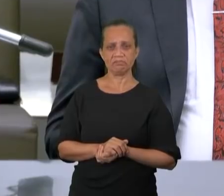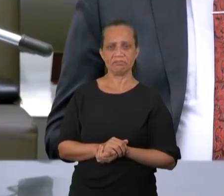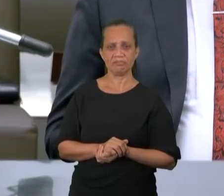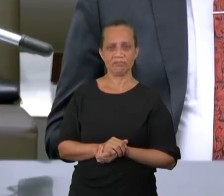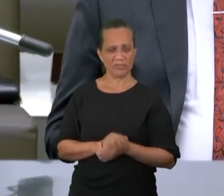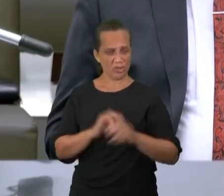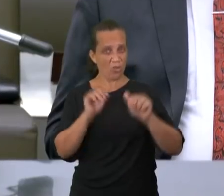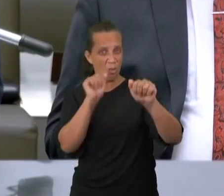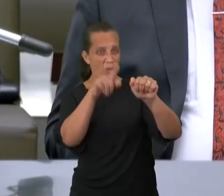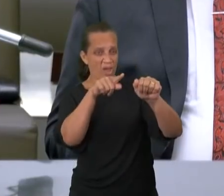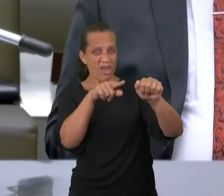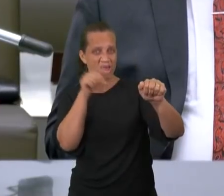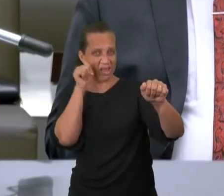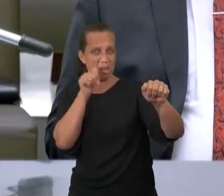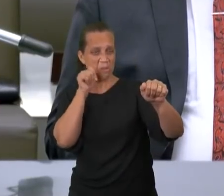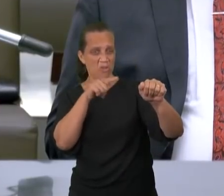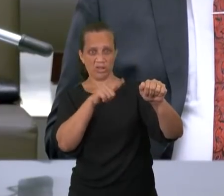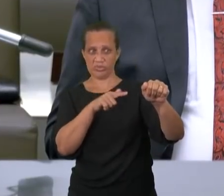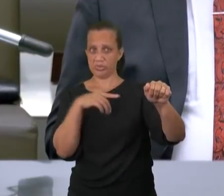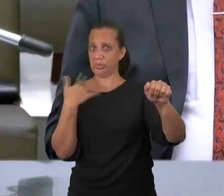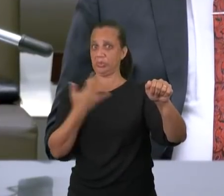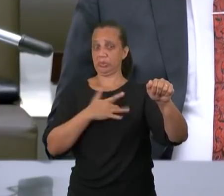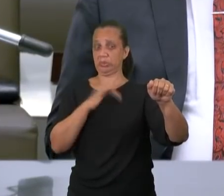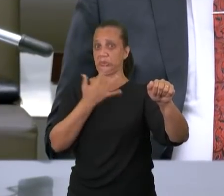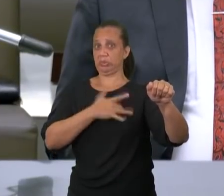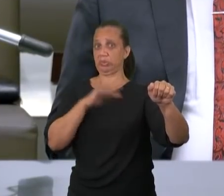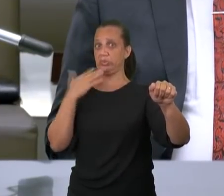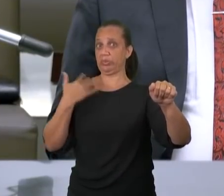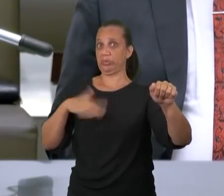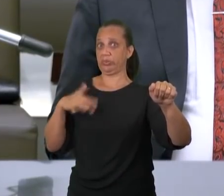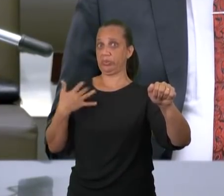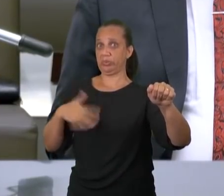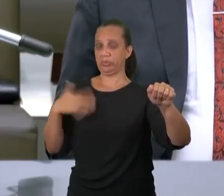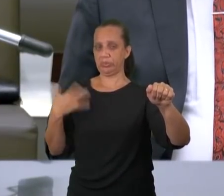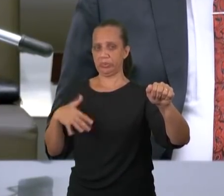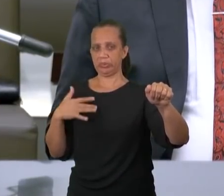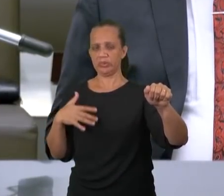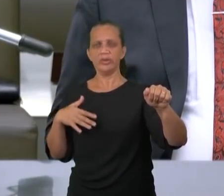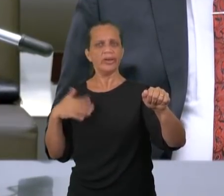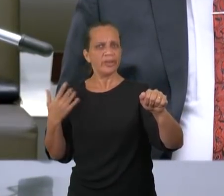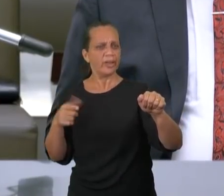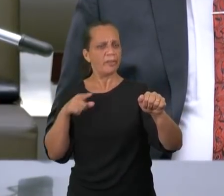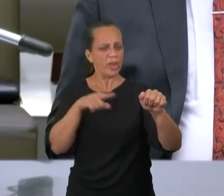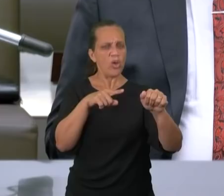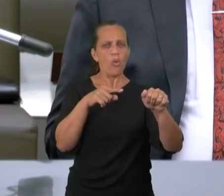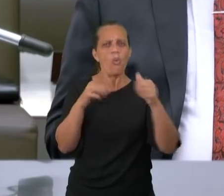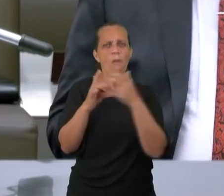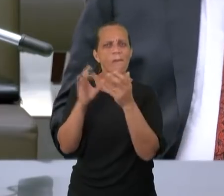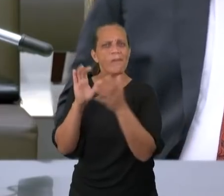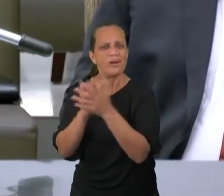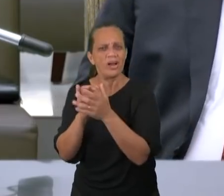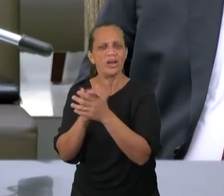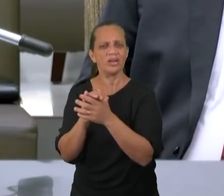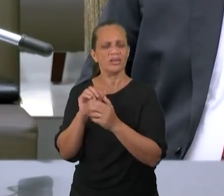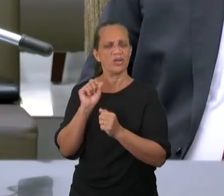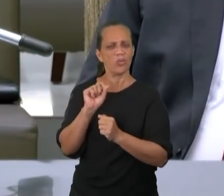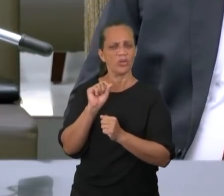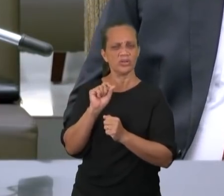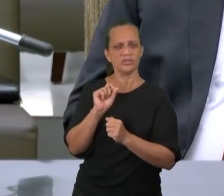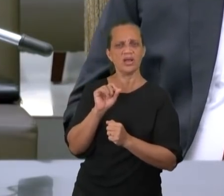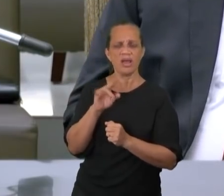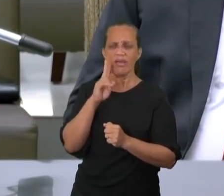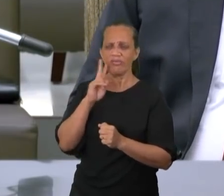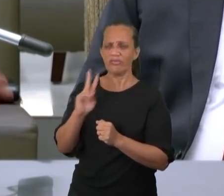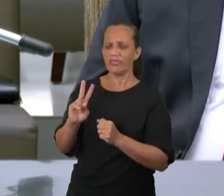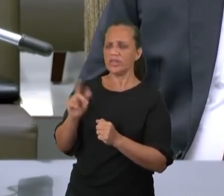Essa mulher aí, irmão, essa mulher aí, misericórdia. É o Cana, eu acredito que... Disse, deixa eu ver se o problema é comigo.